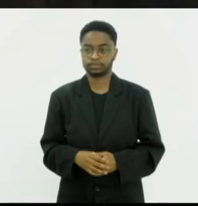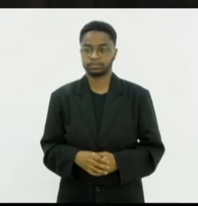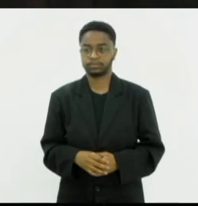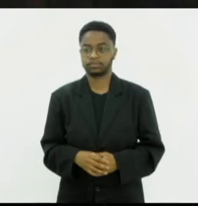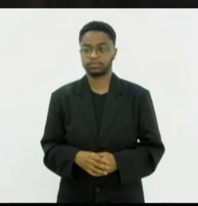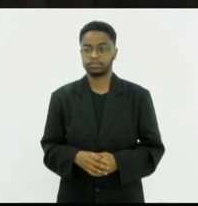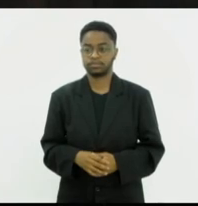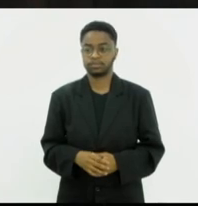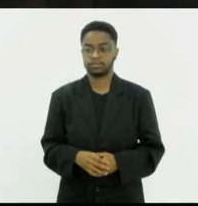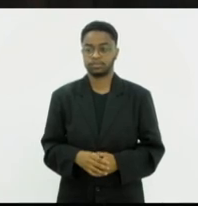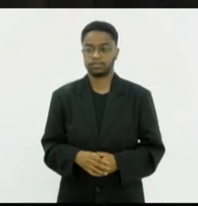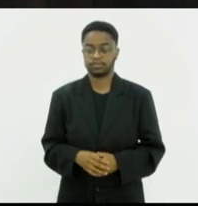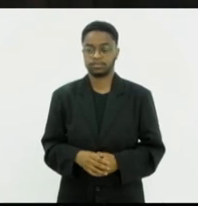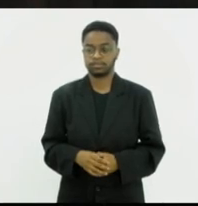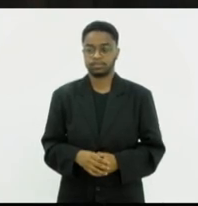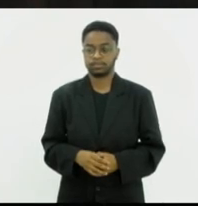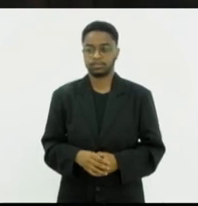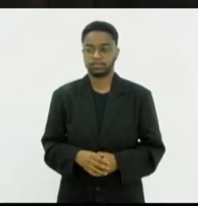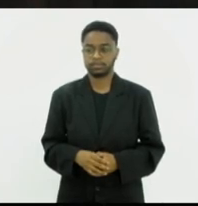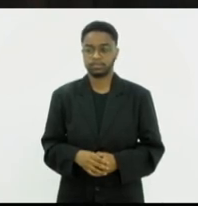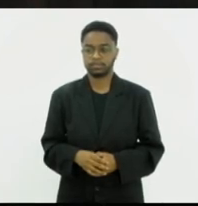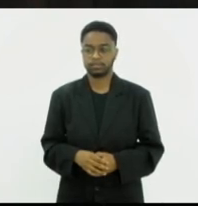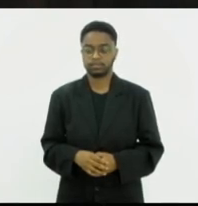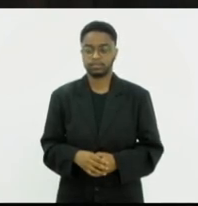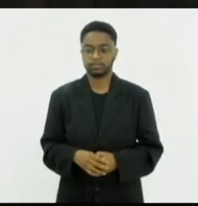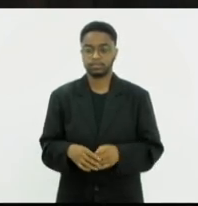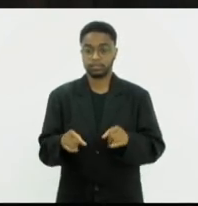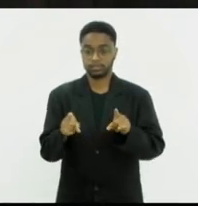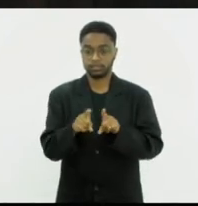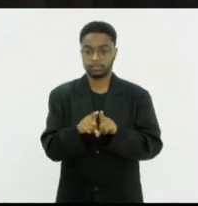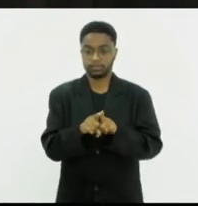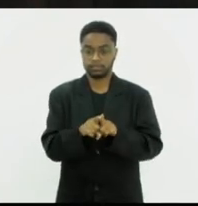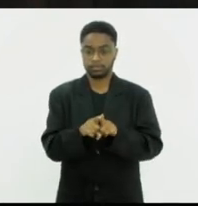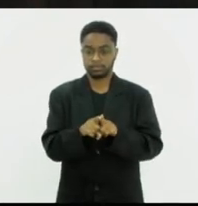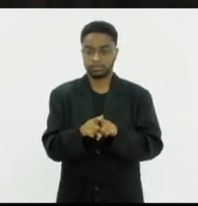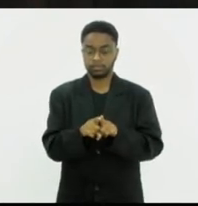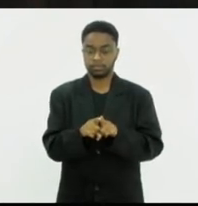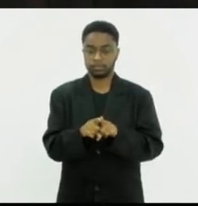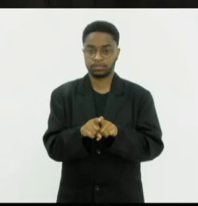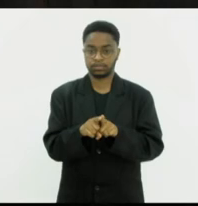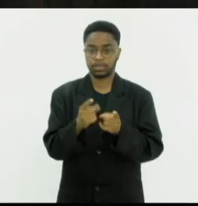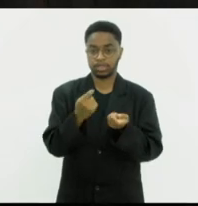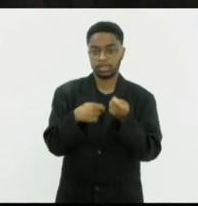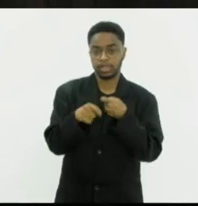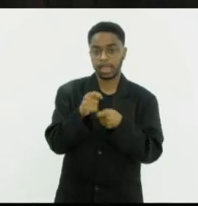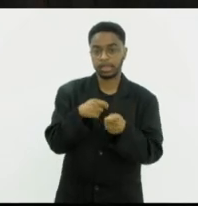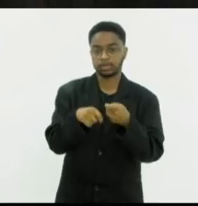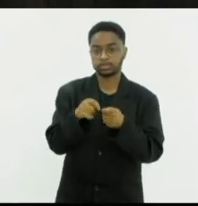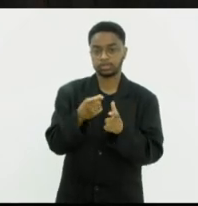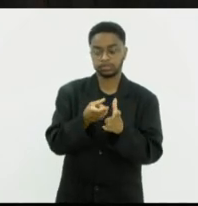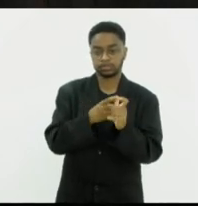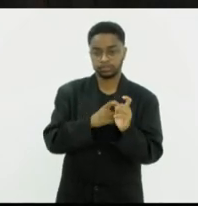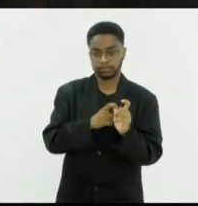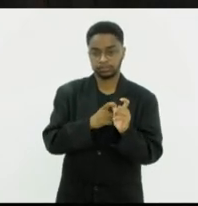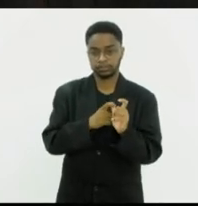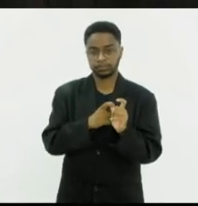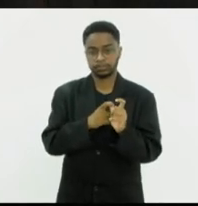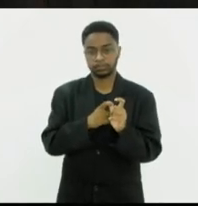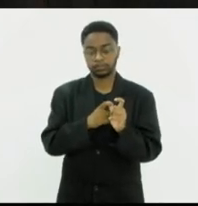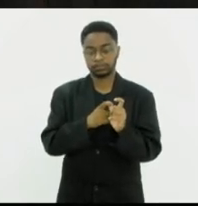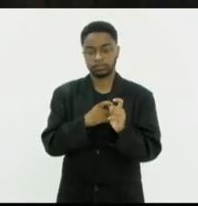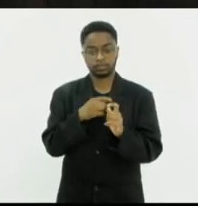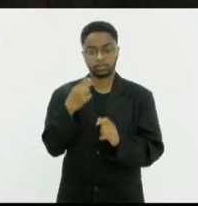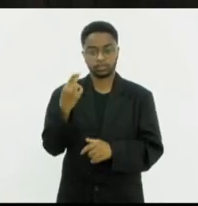da nossa dívida. Além do mais, senhor presidente, nenhuma renegociação de dívida se